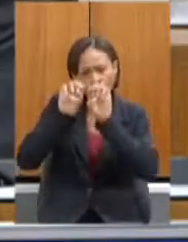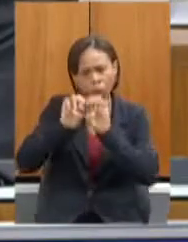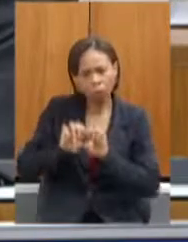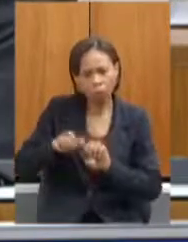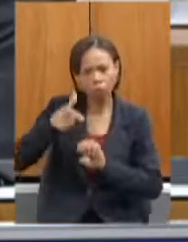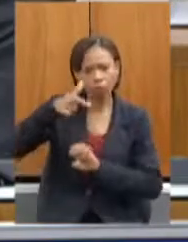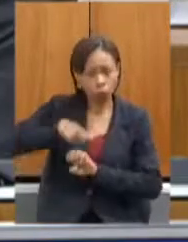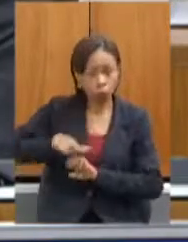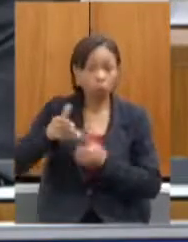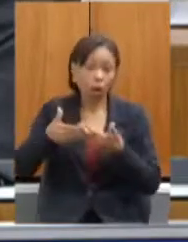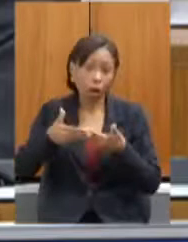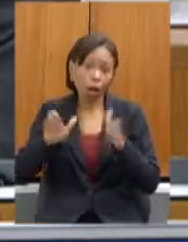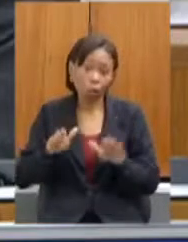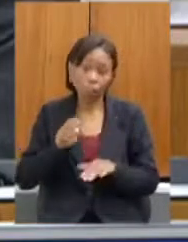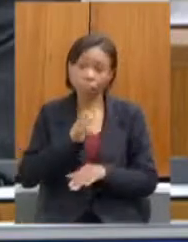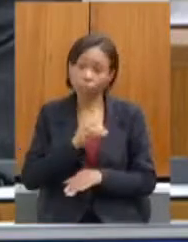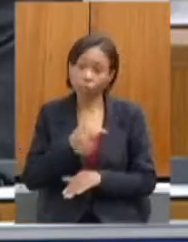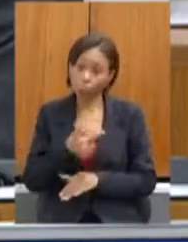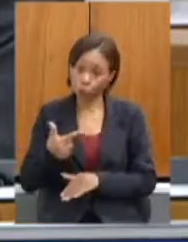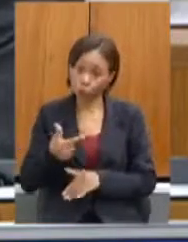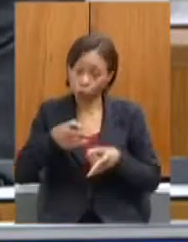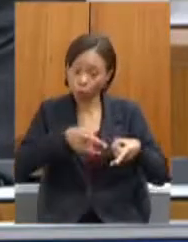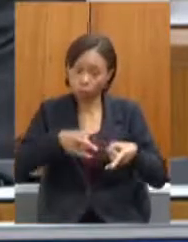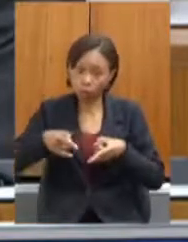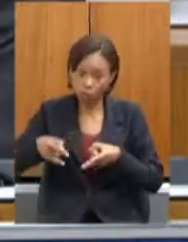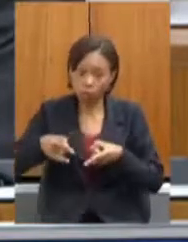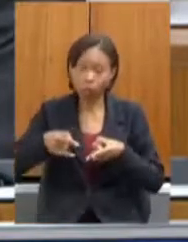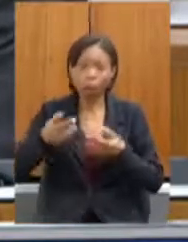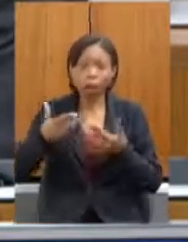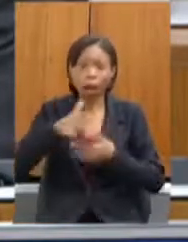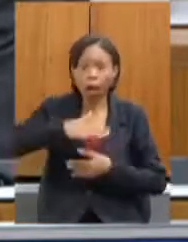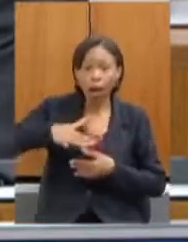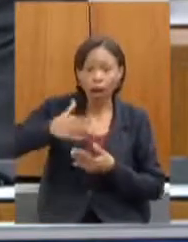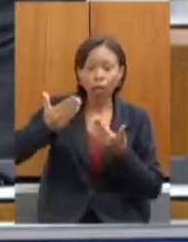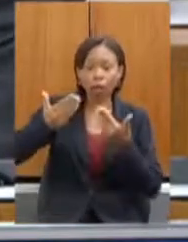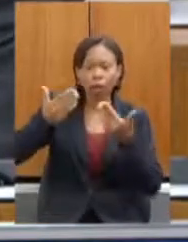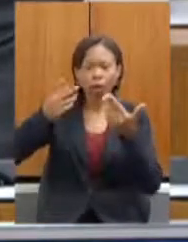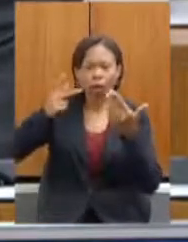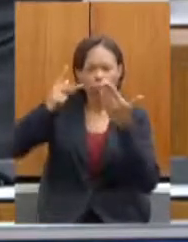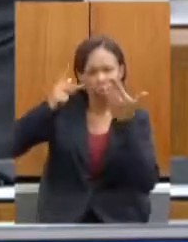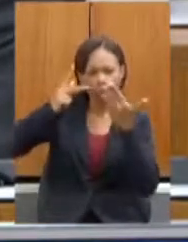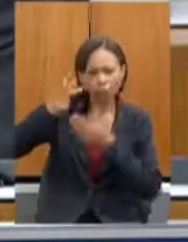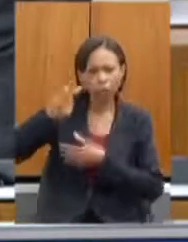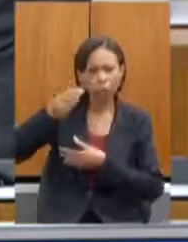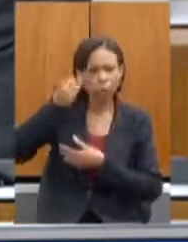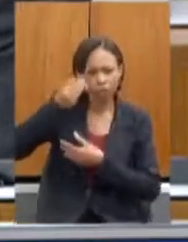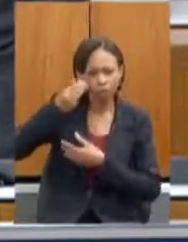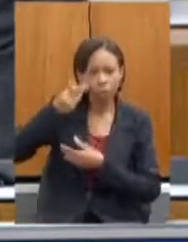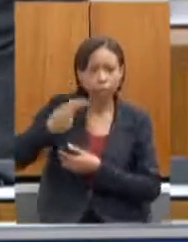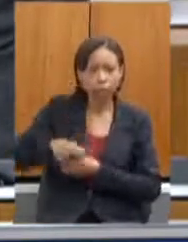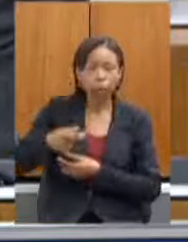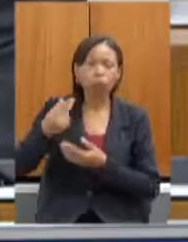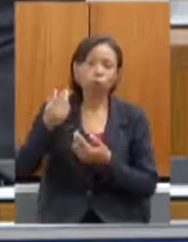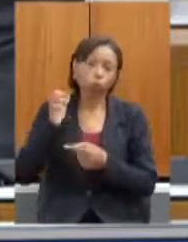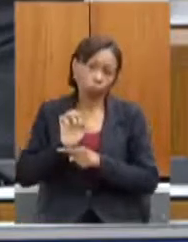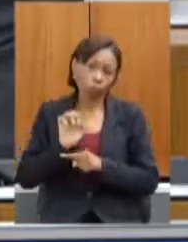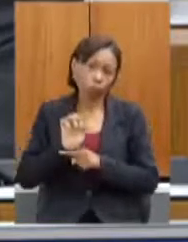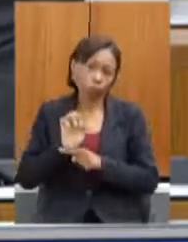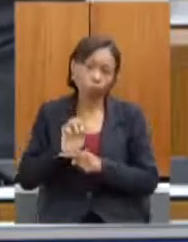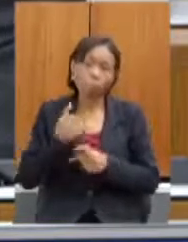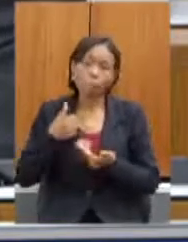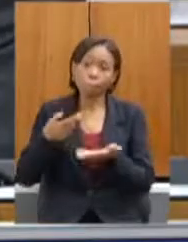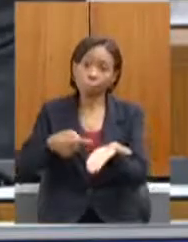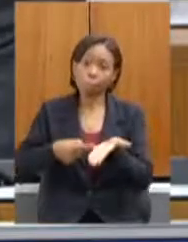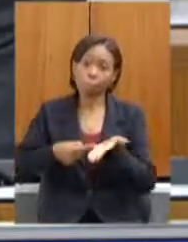estamos por Abrir 522 leitos psiquiátricos no estado eu gostaria de convidar a todos os deputados para